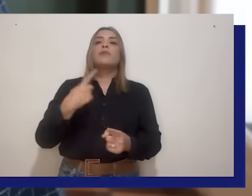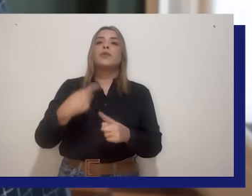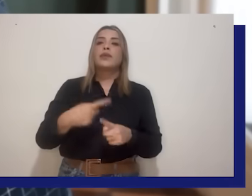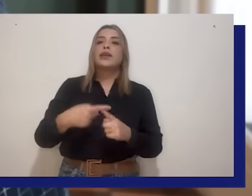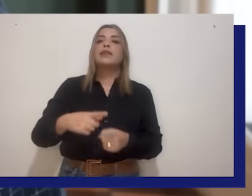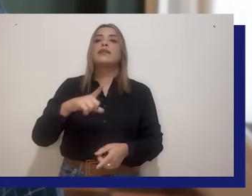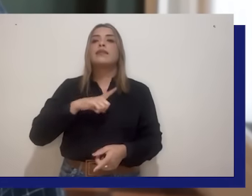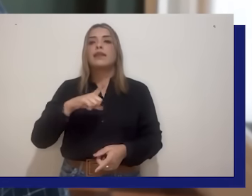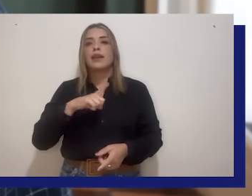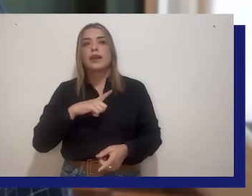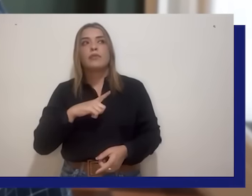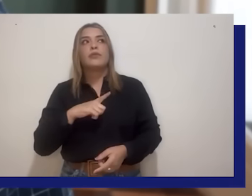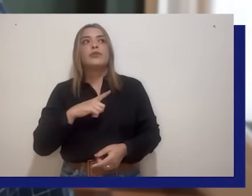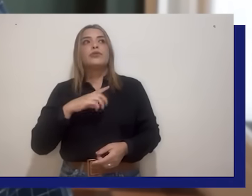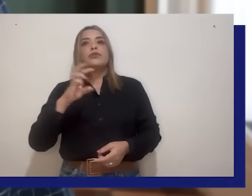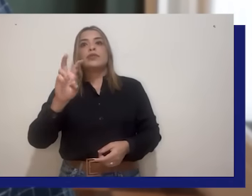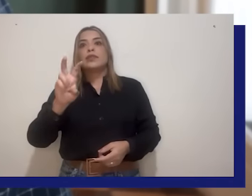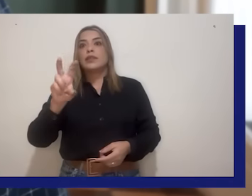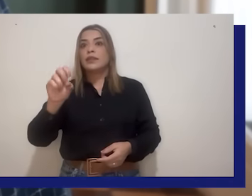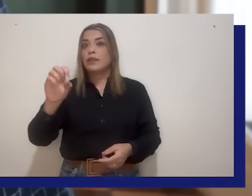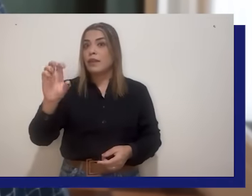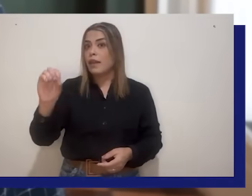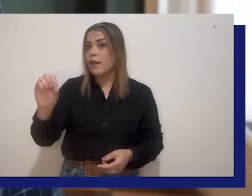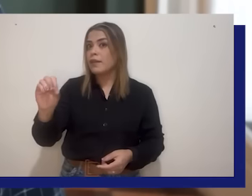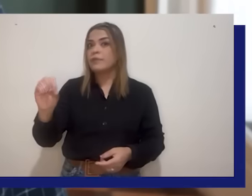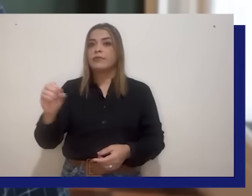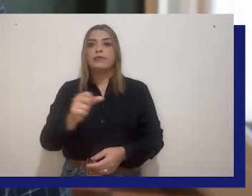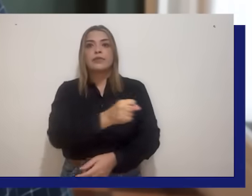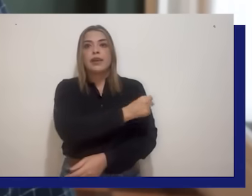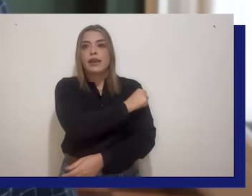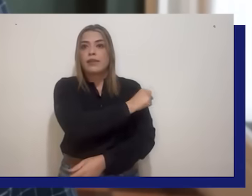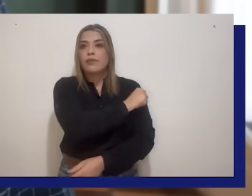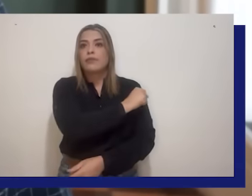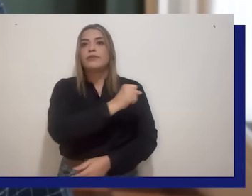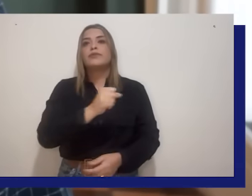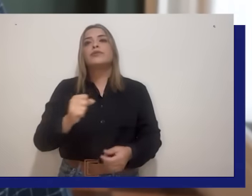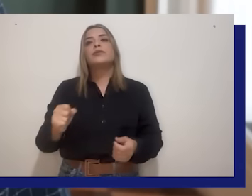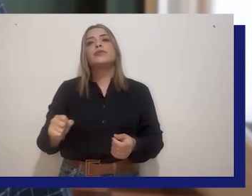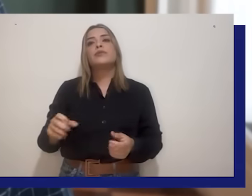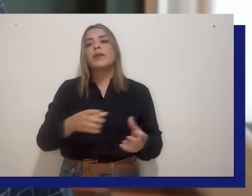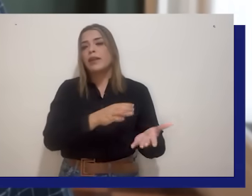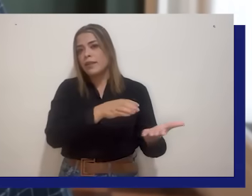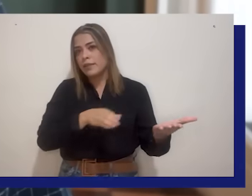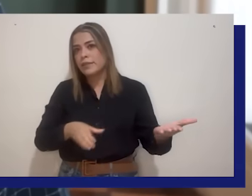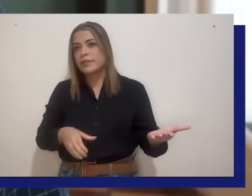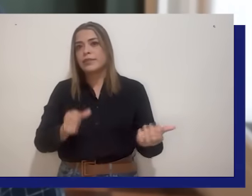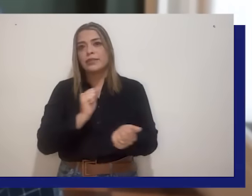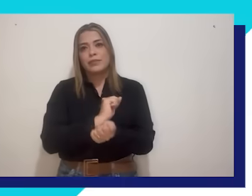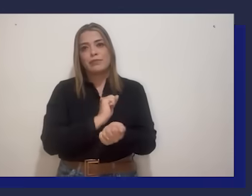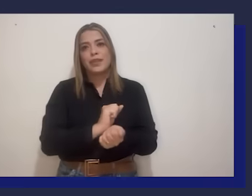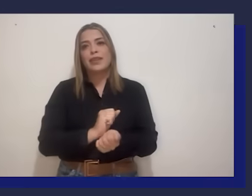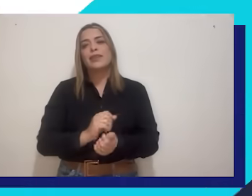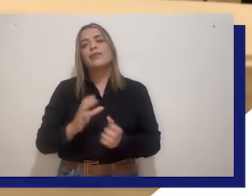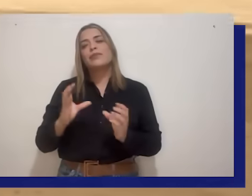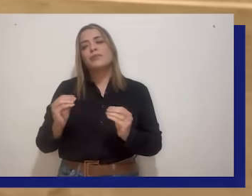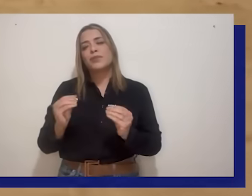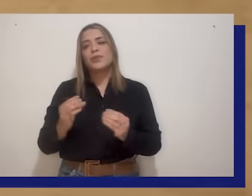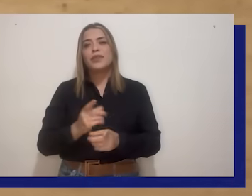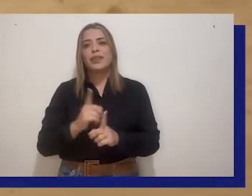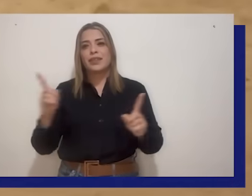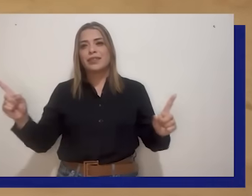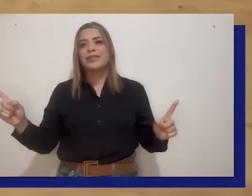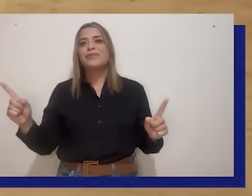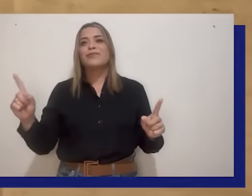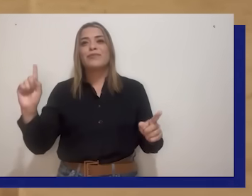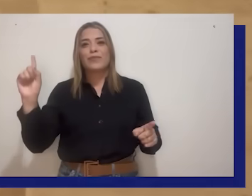já tem mais de 500 alunos, uma lista de espera enorme e com muitas perspectivas pela frente. O Tribunal de